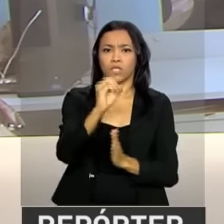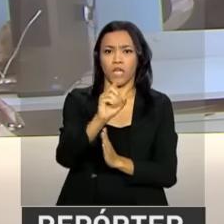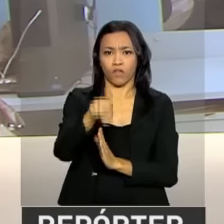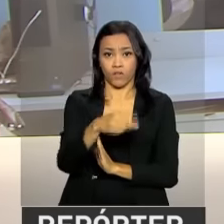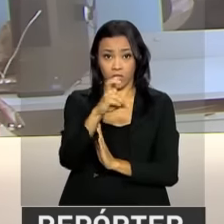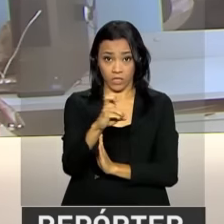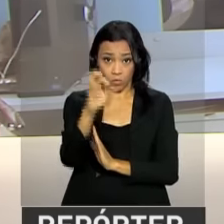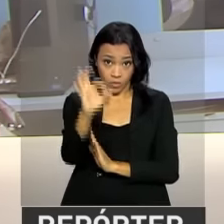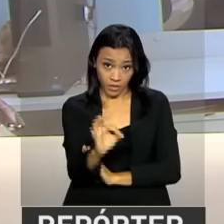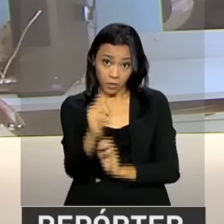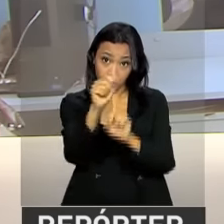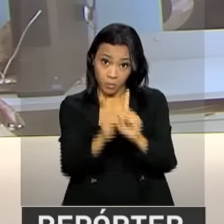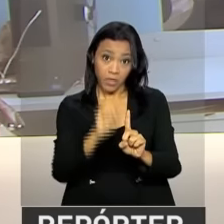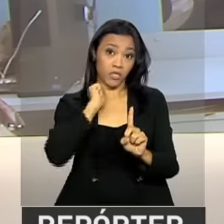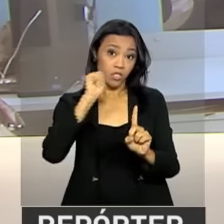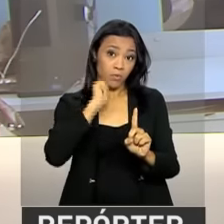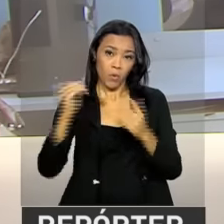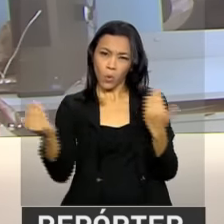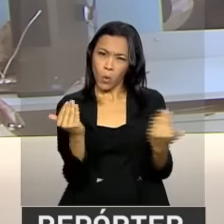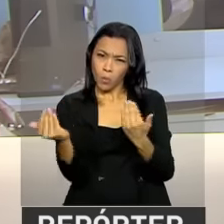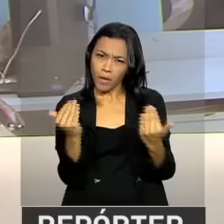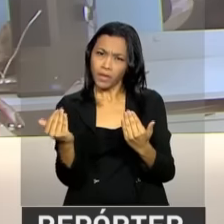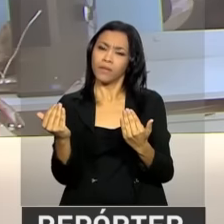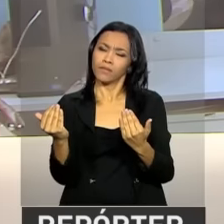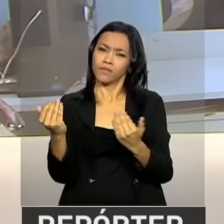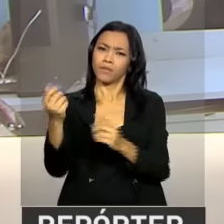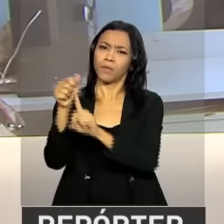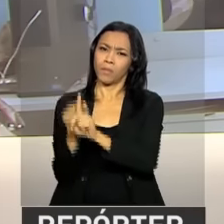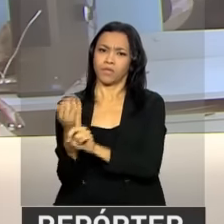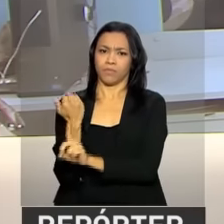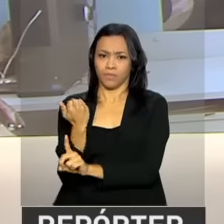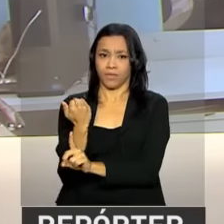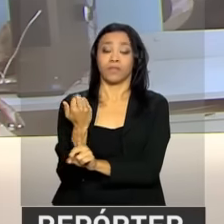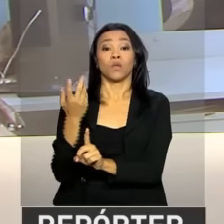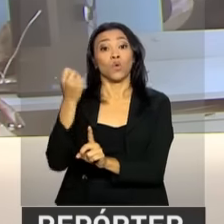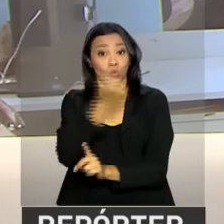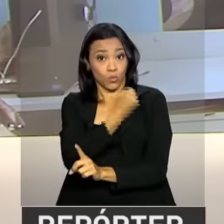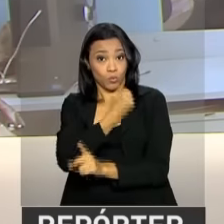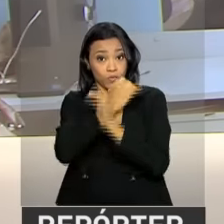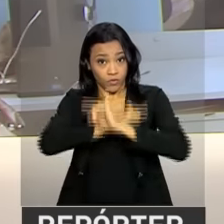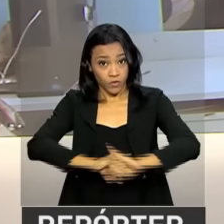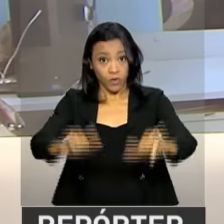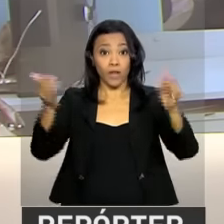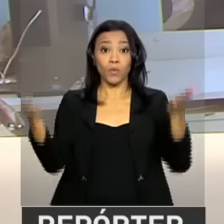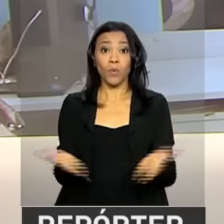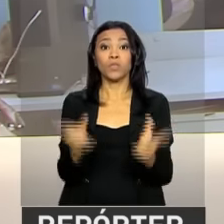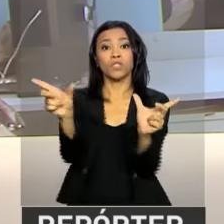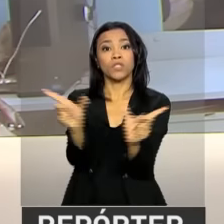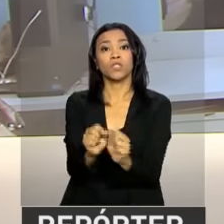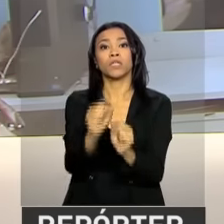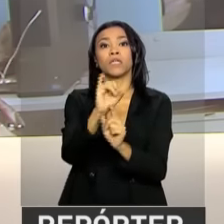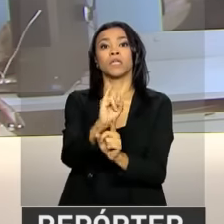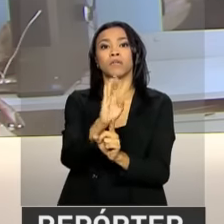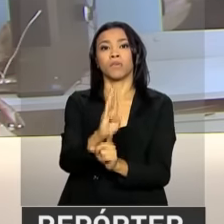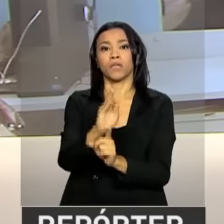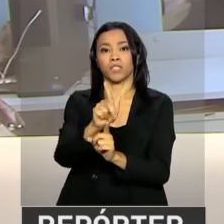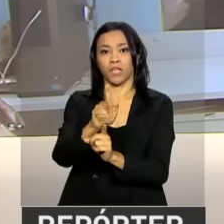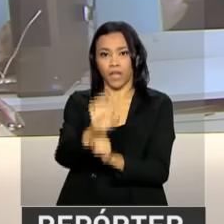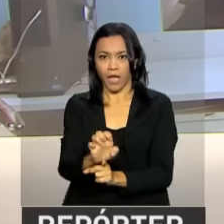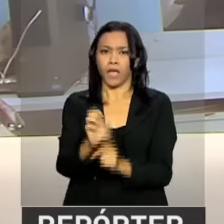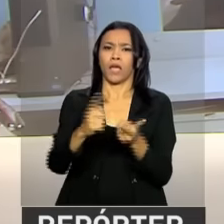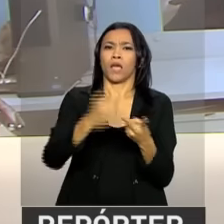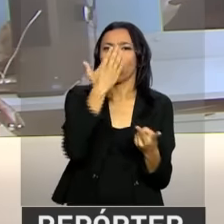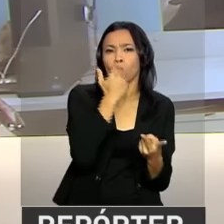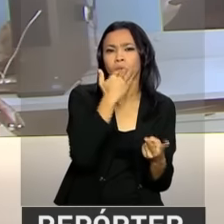0,5 em abril na comparação com o mês anterior os números foram divulgados hoje pelo IBGE o setor de alimentos